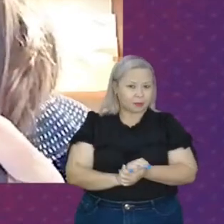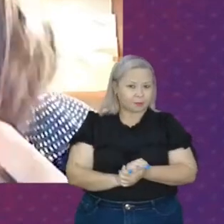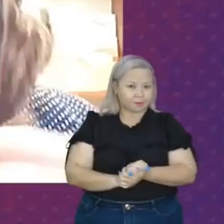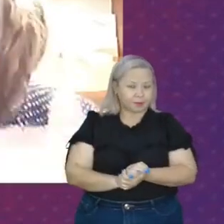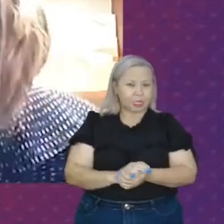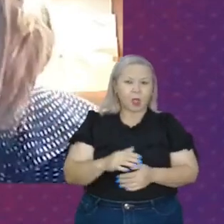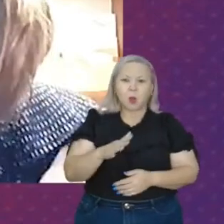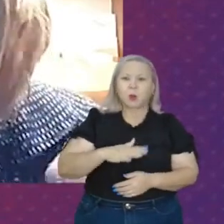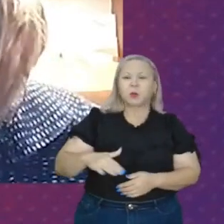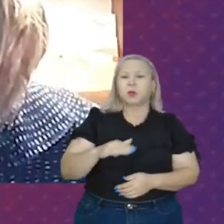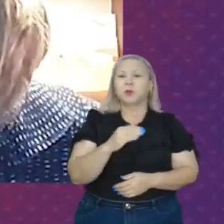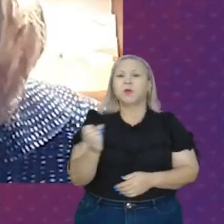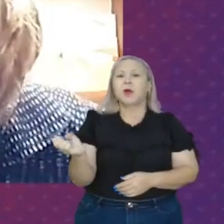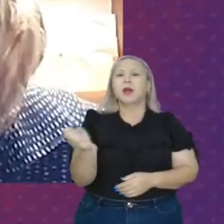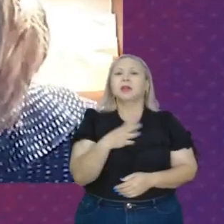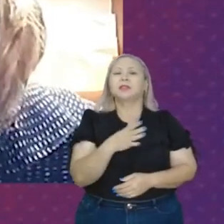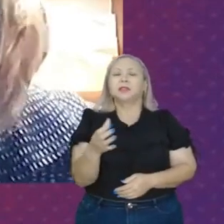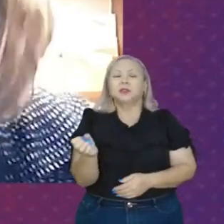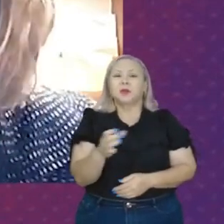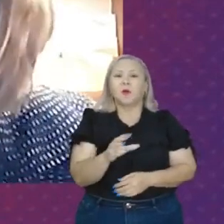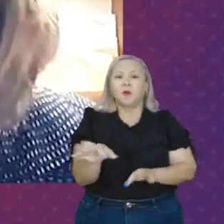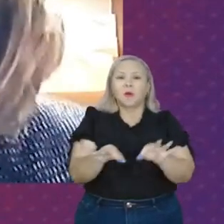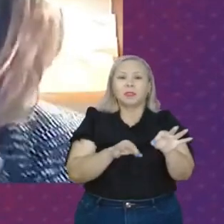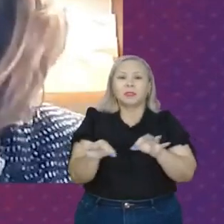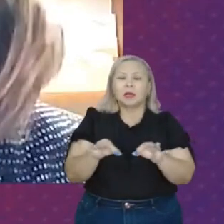ineditismo construído pelo